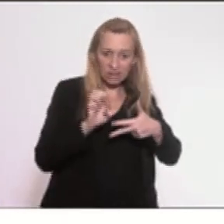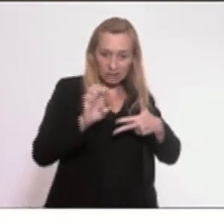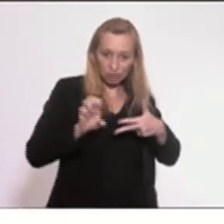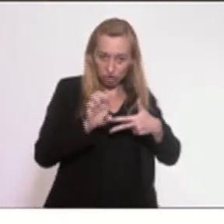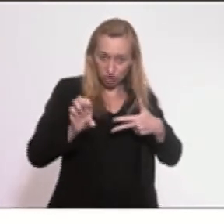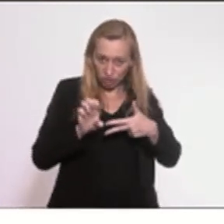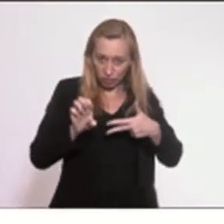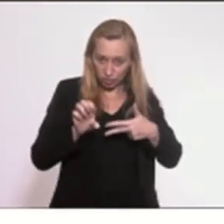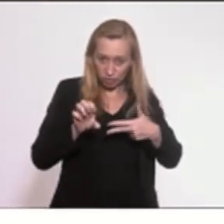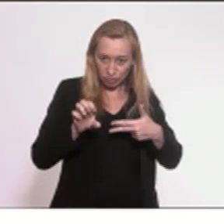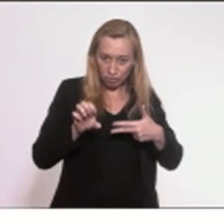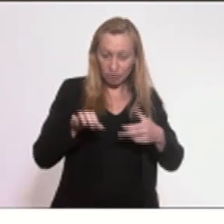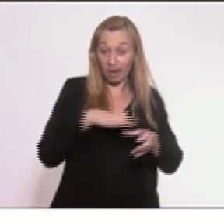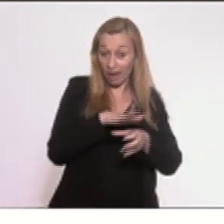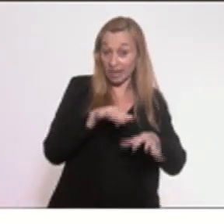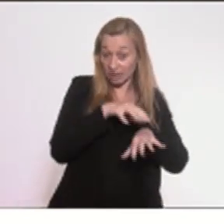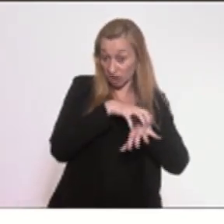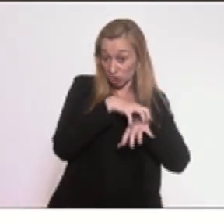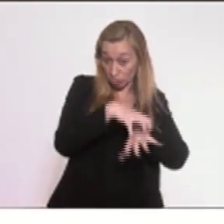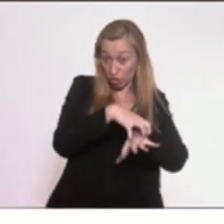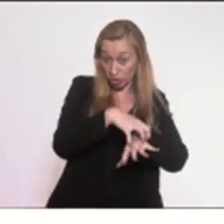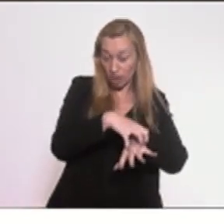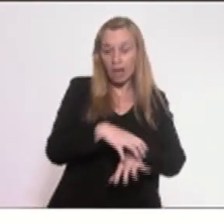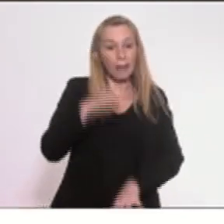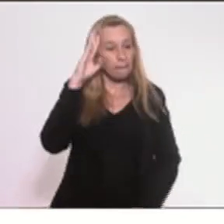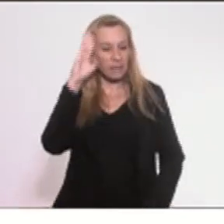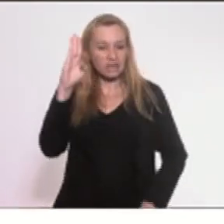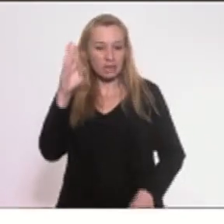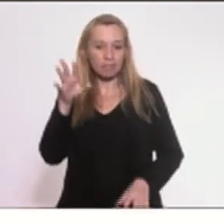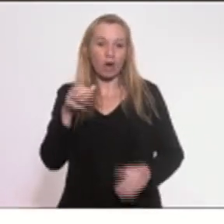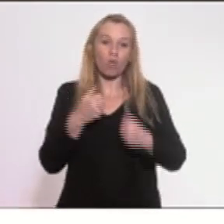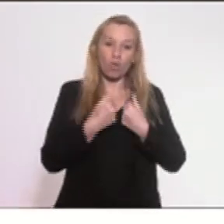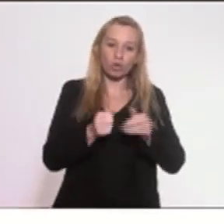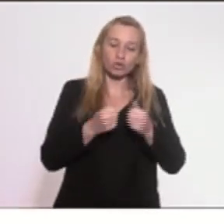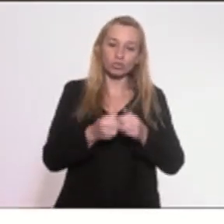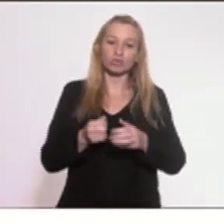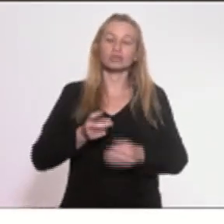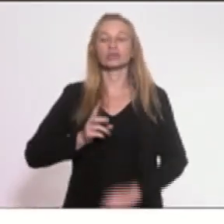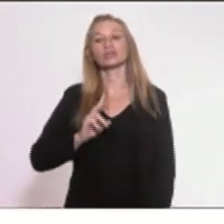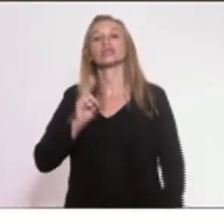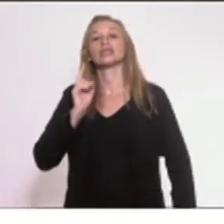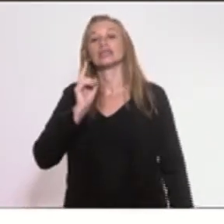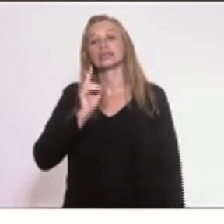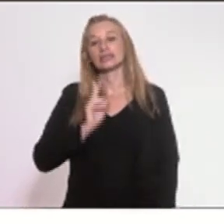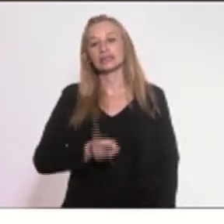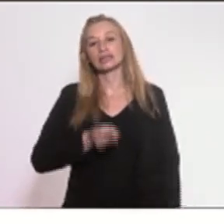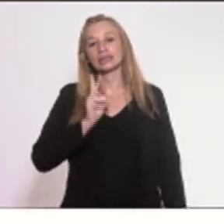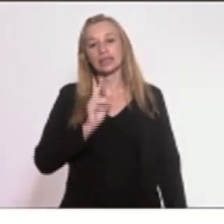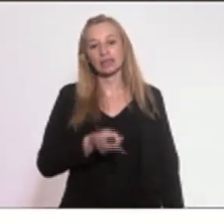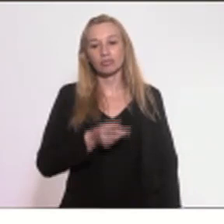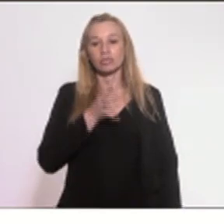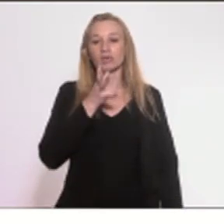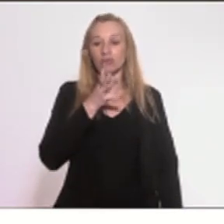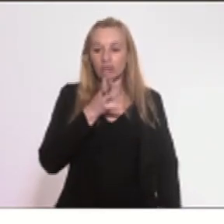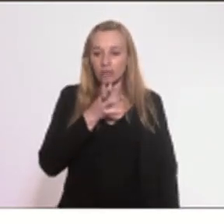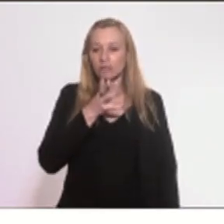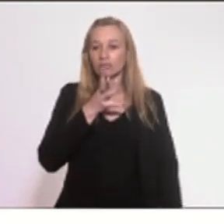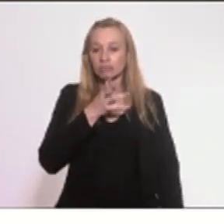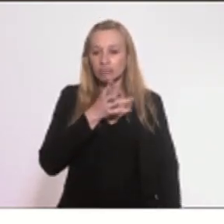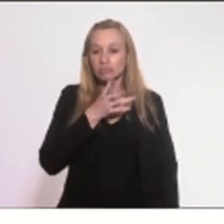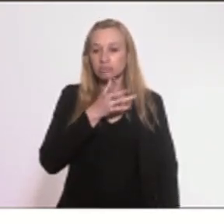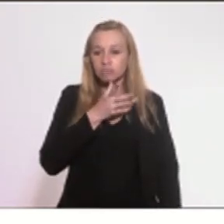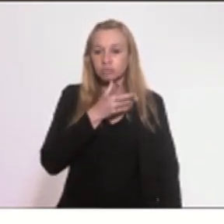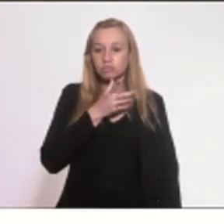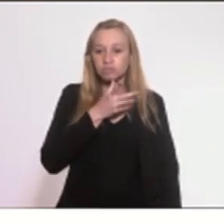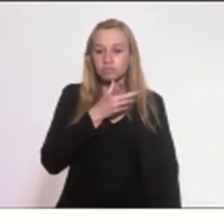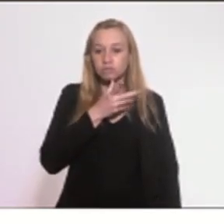área do transporte, principalmente de ônibus, anda sempre a passo de cágado.